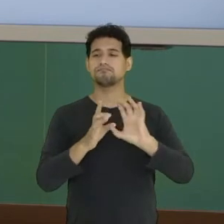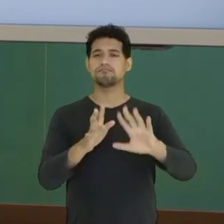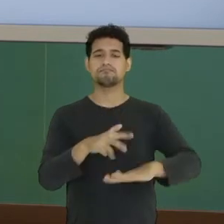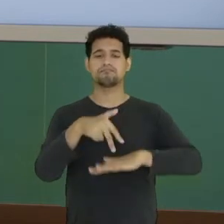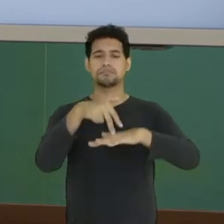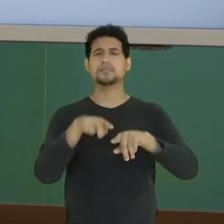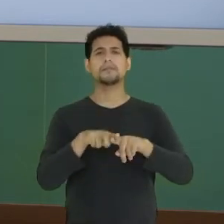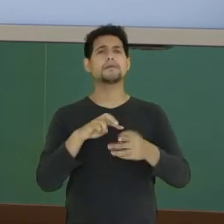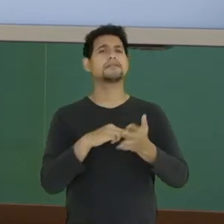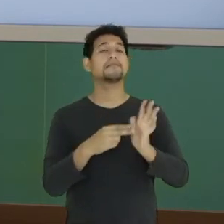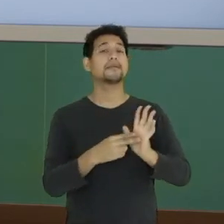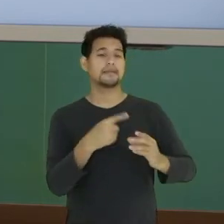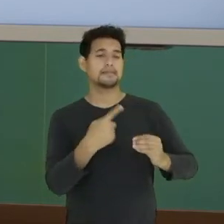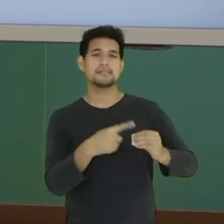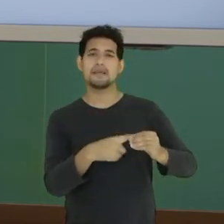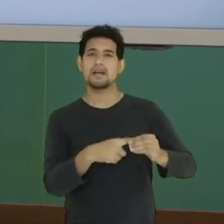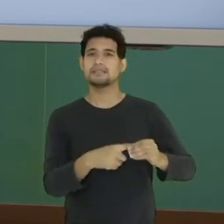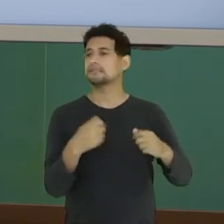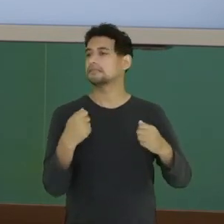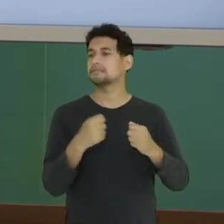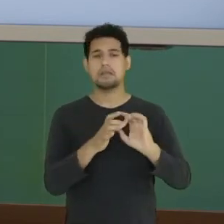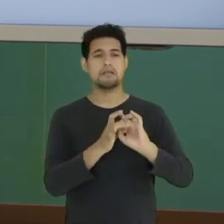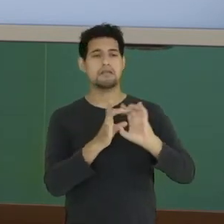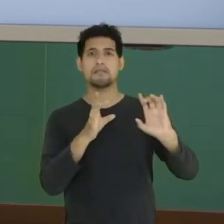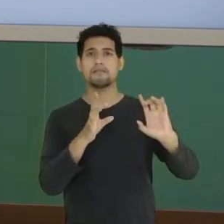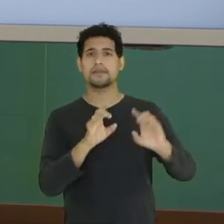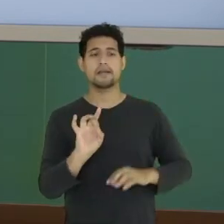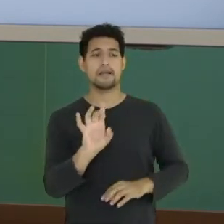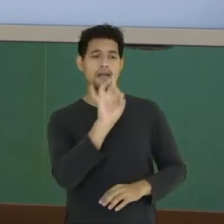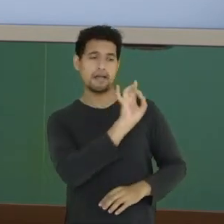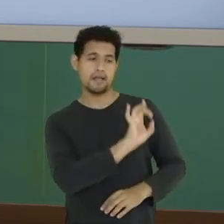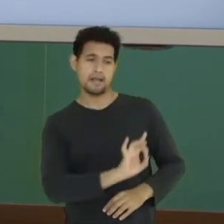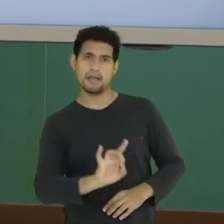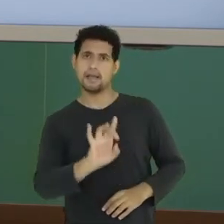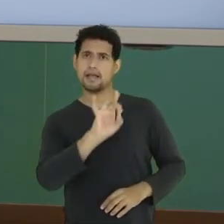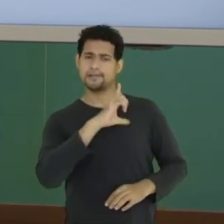eram cidades independentes, cada qual com